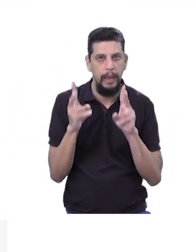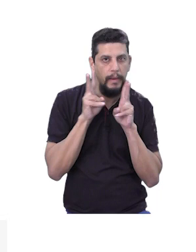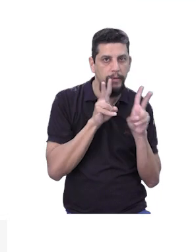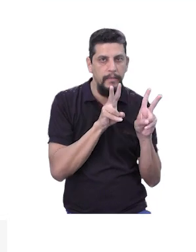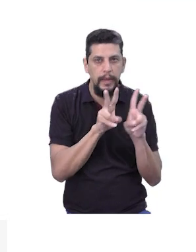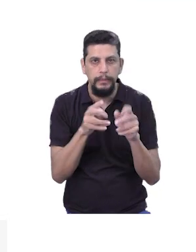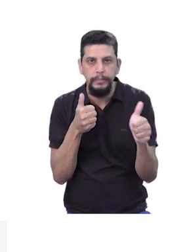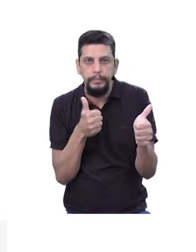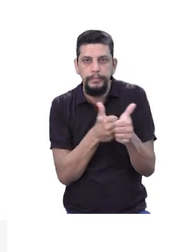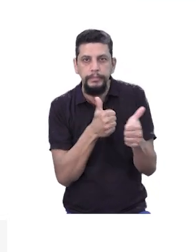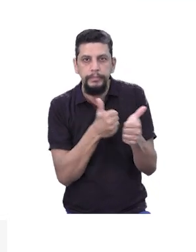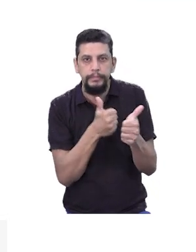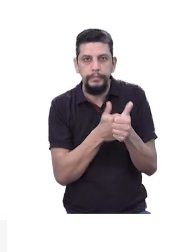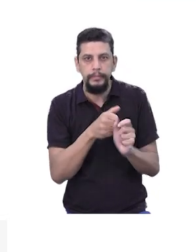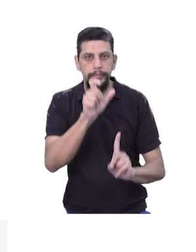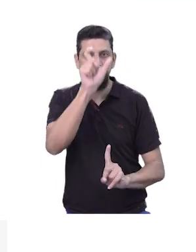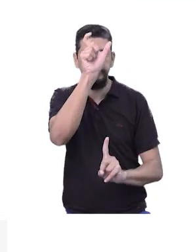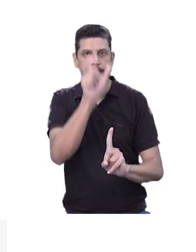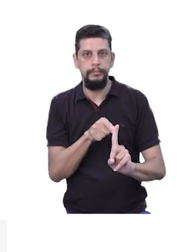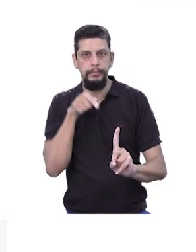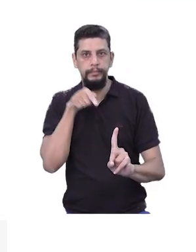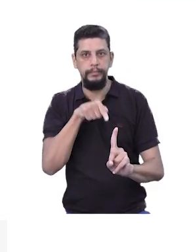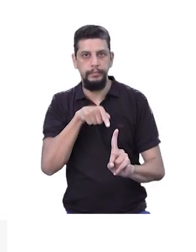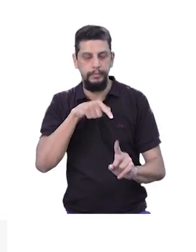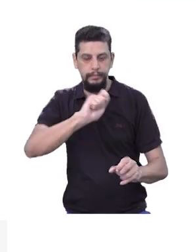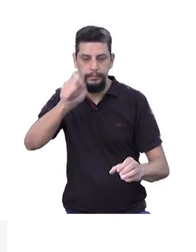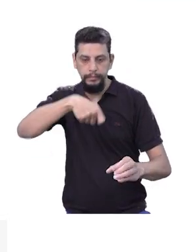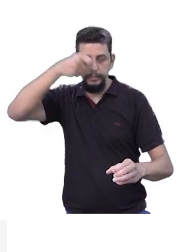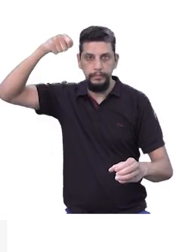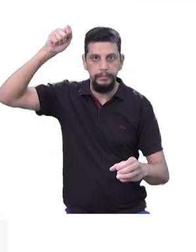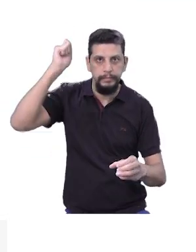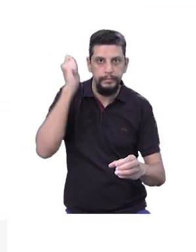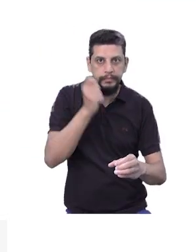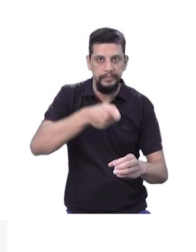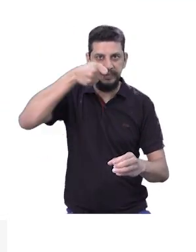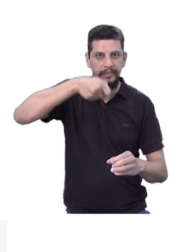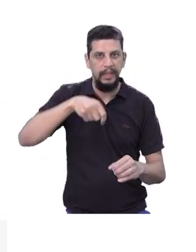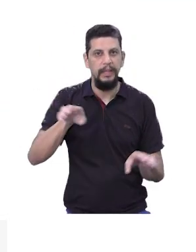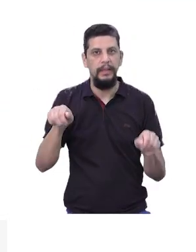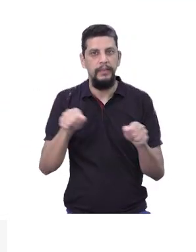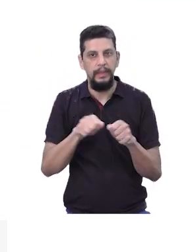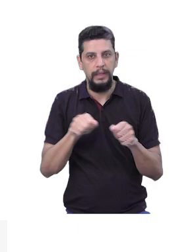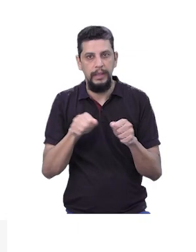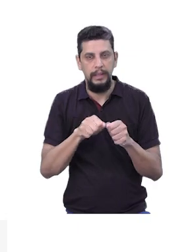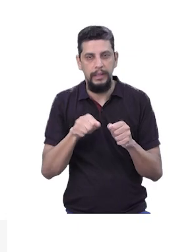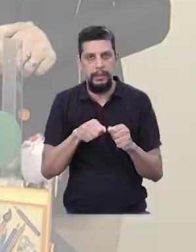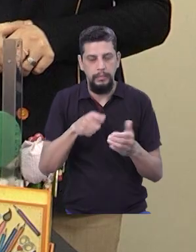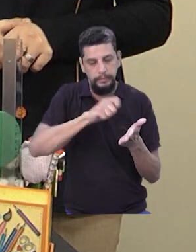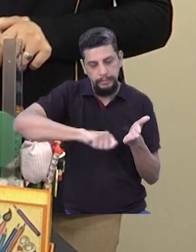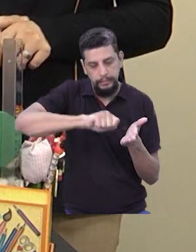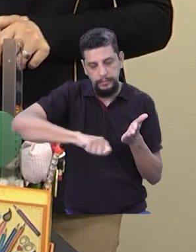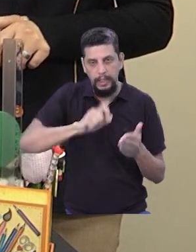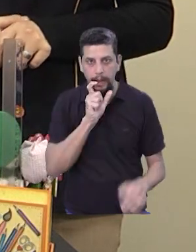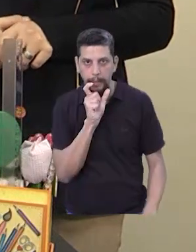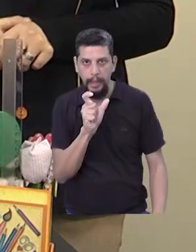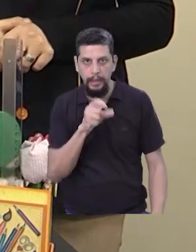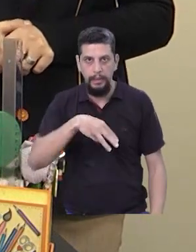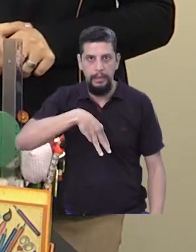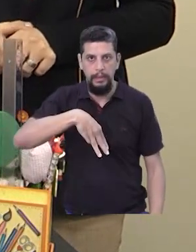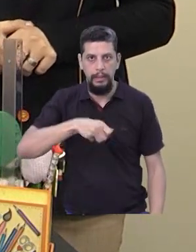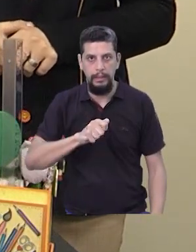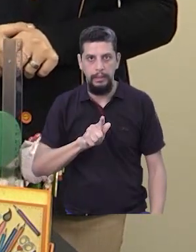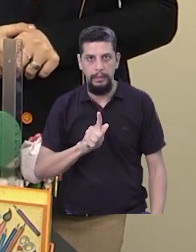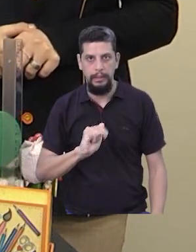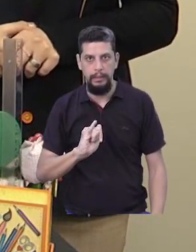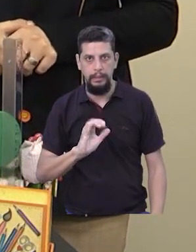viu mais de pertinho um artista, que era o mágico. Uhum. Daí nós fizemos a escrita da